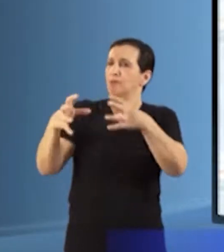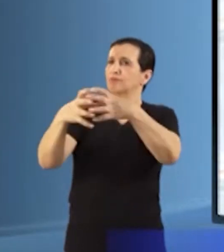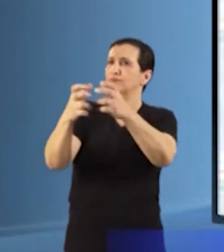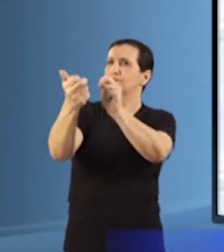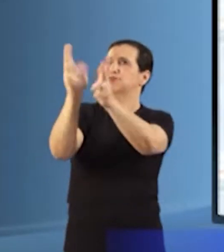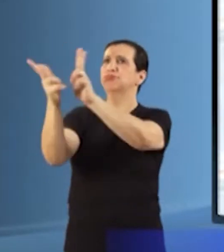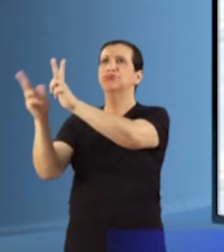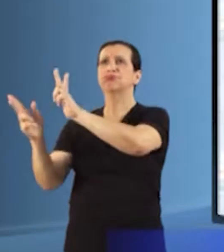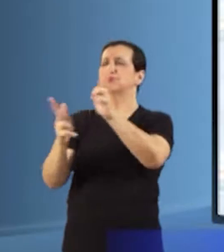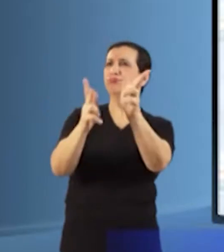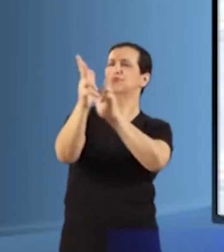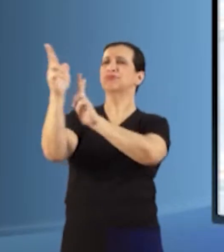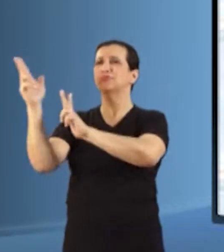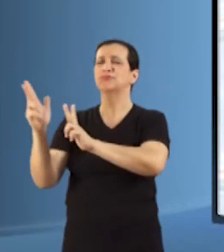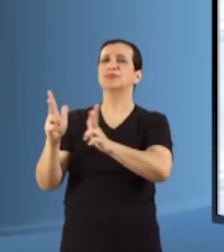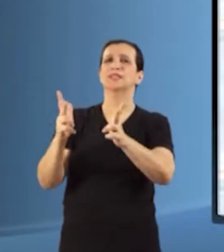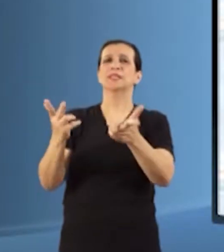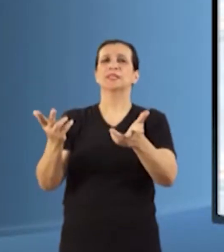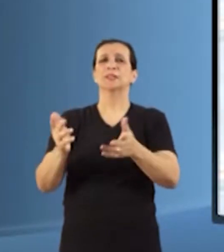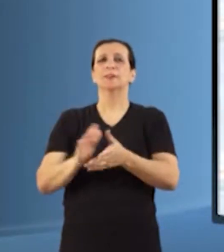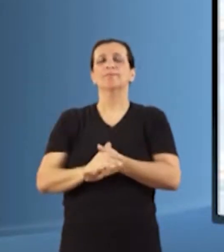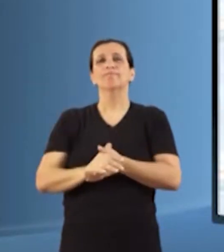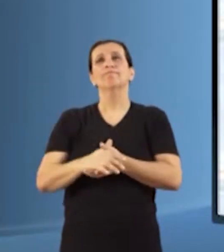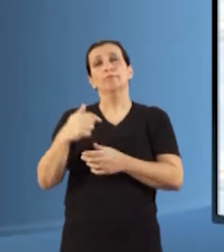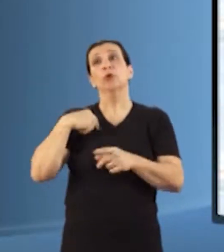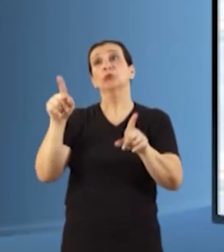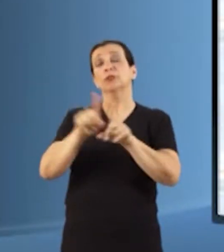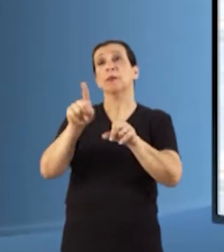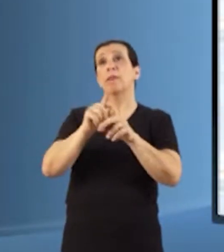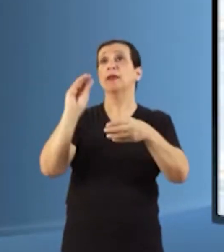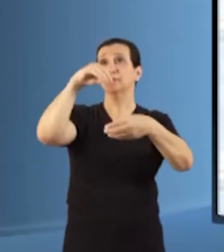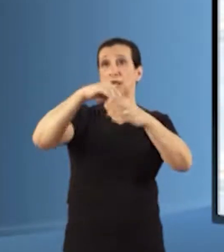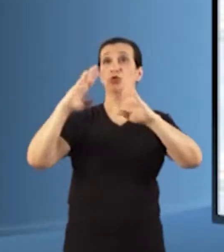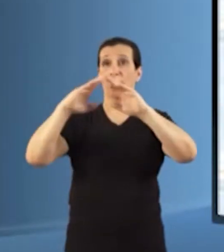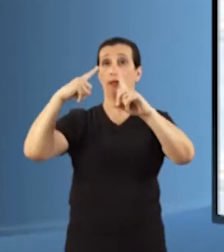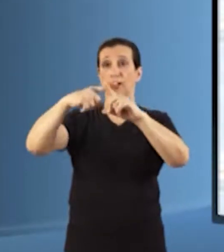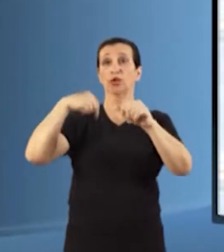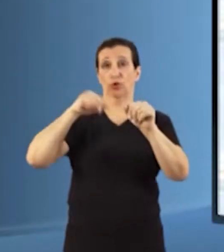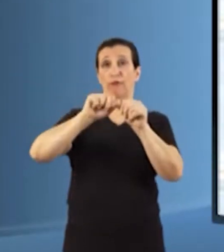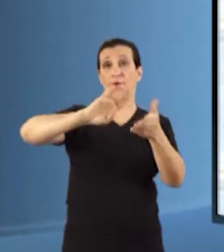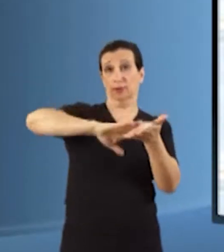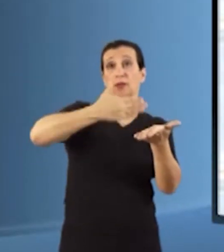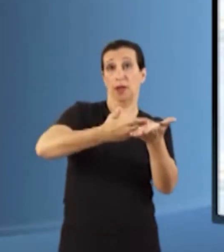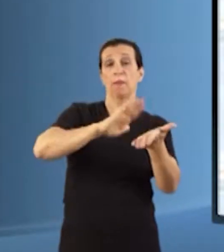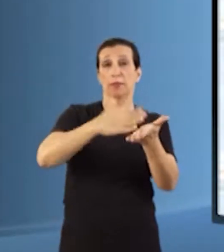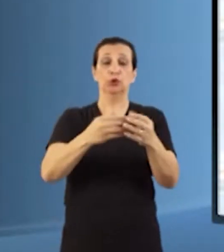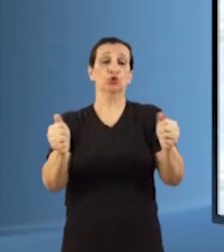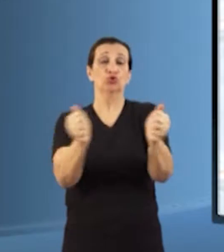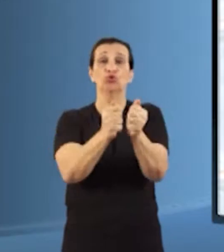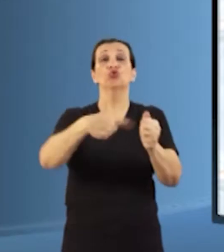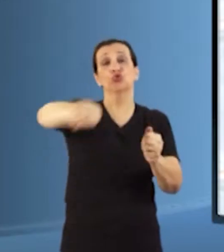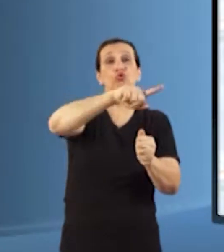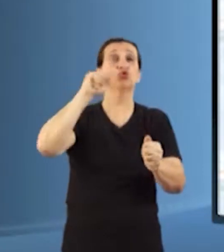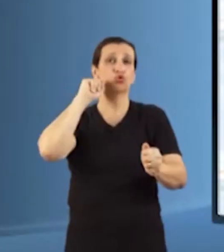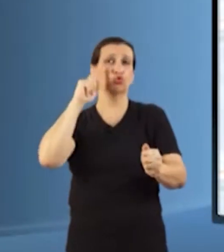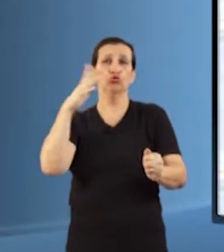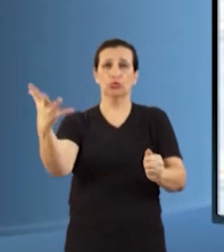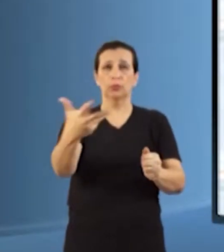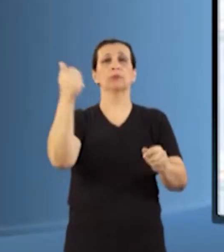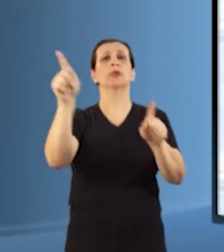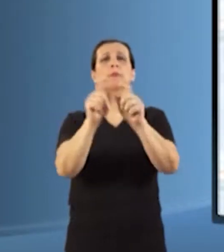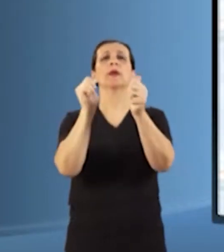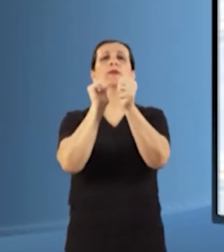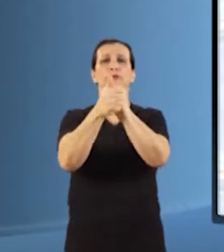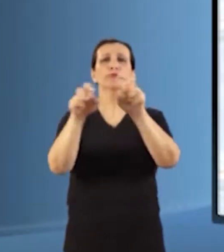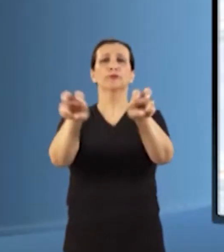surda sinalizada e comecei a interpretar também na igreja, onde faço um trabalho maravilhoso com os surdos, e também no time